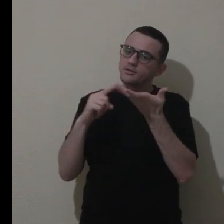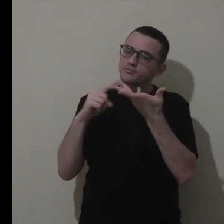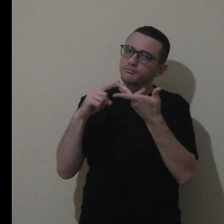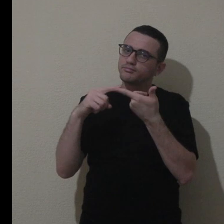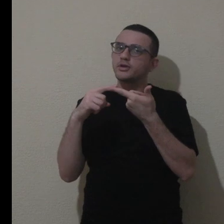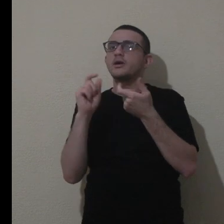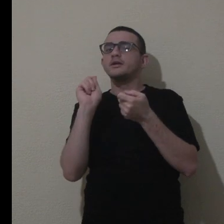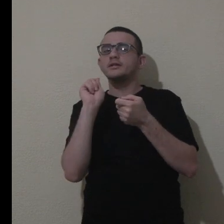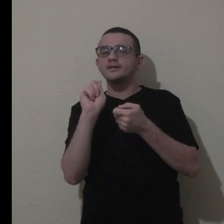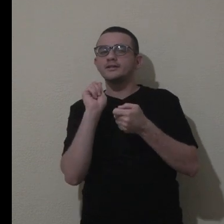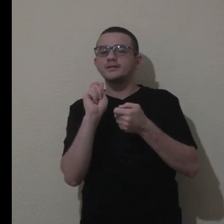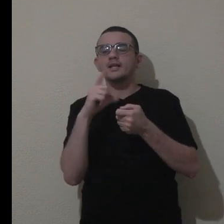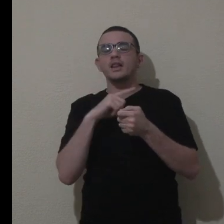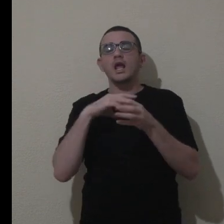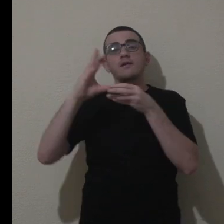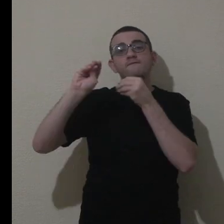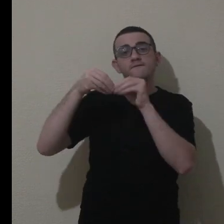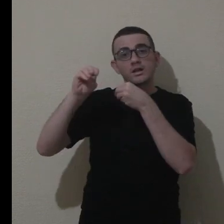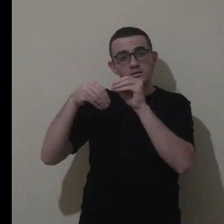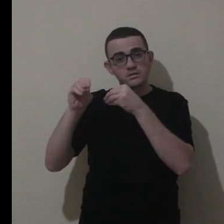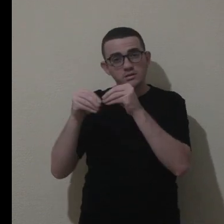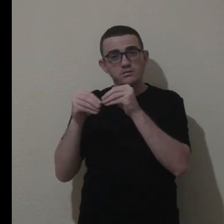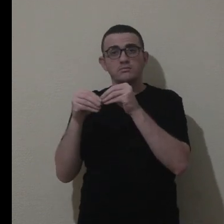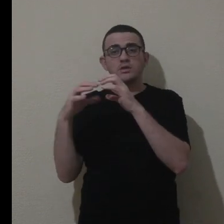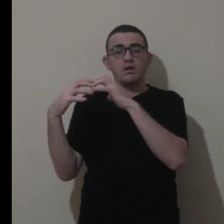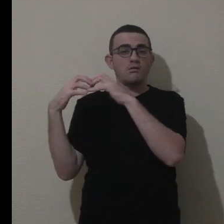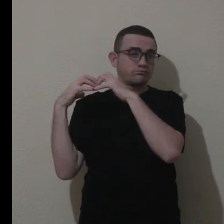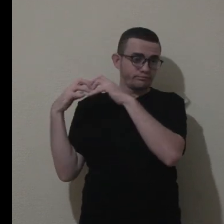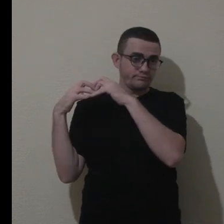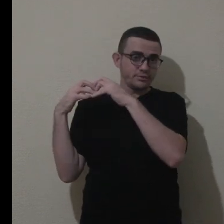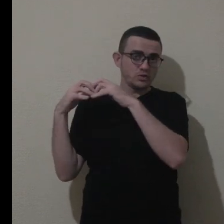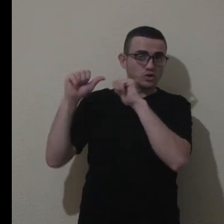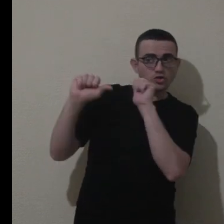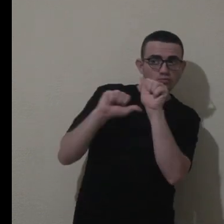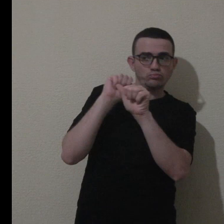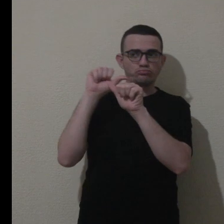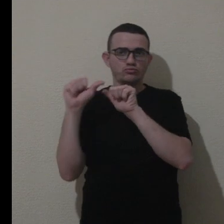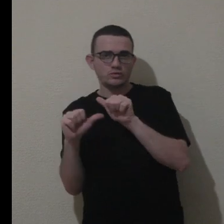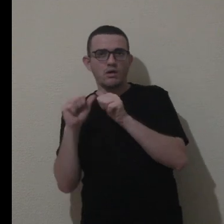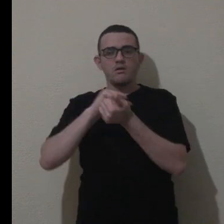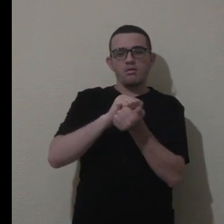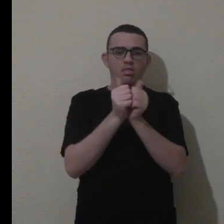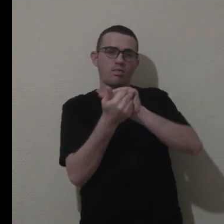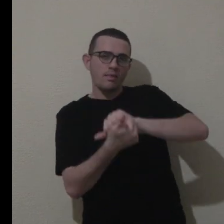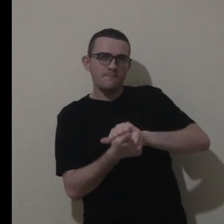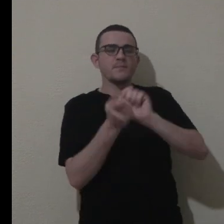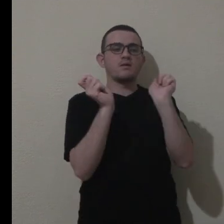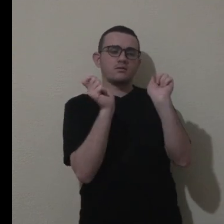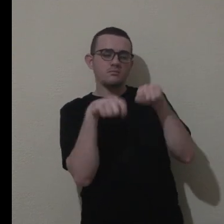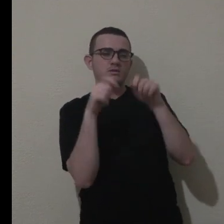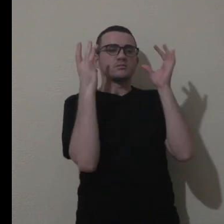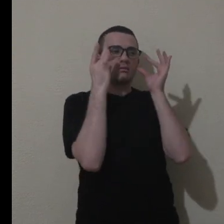né, que ela traz a questão de flexibilidade cerebral, né, de mudar a perspectiva, de mudar a